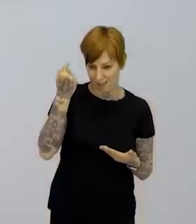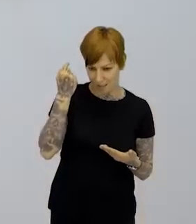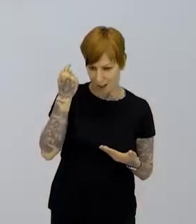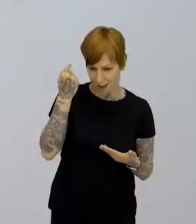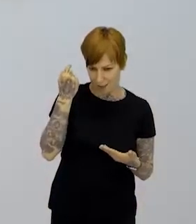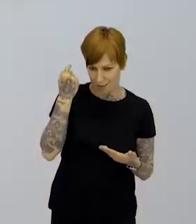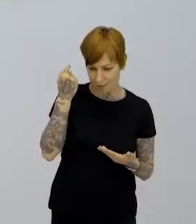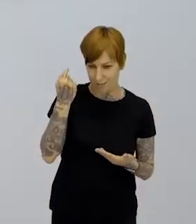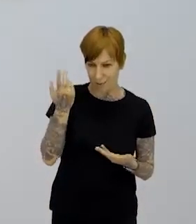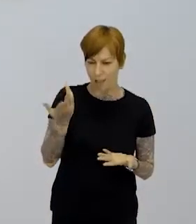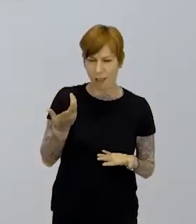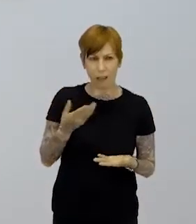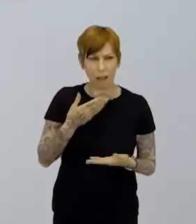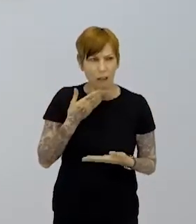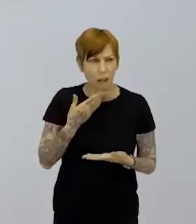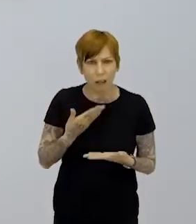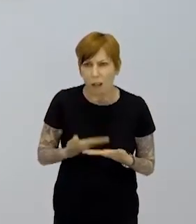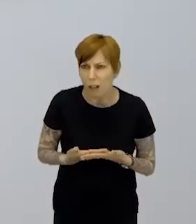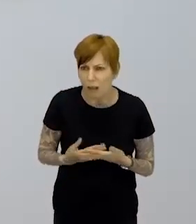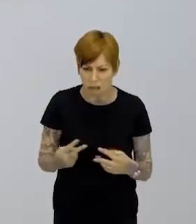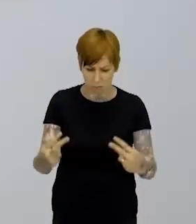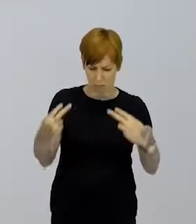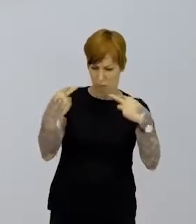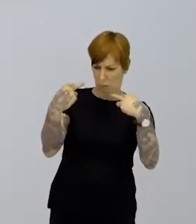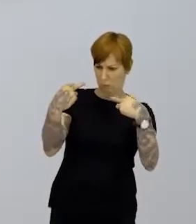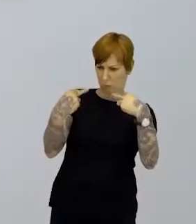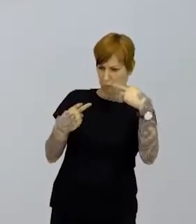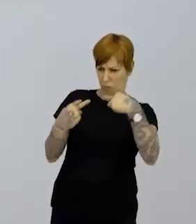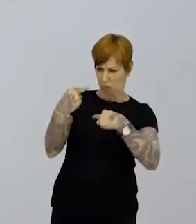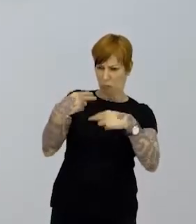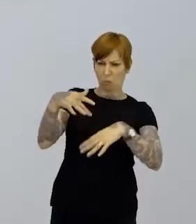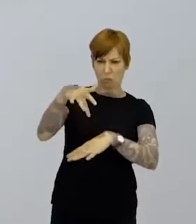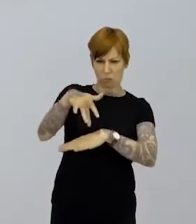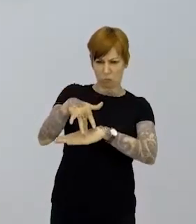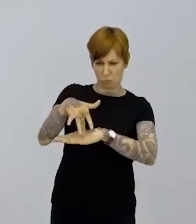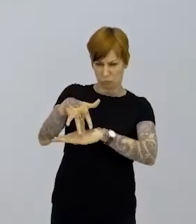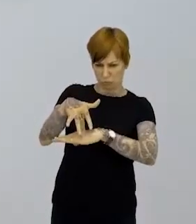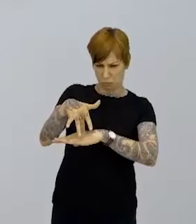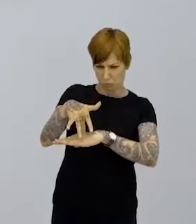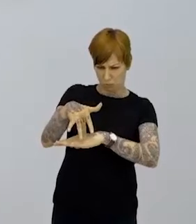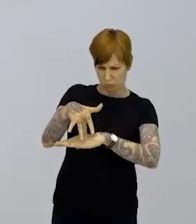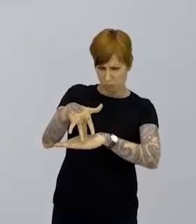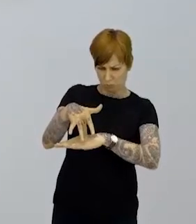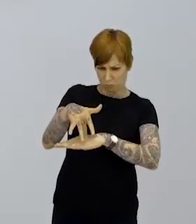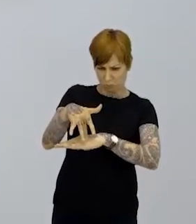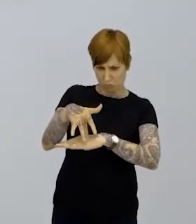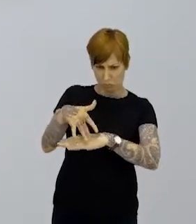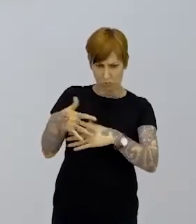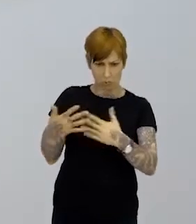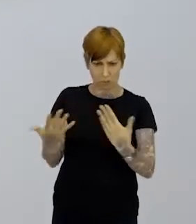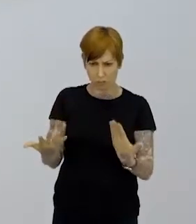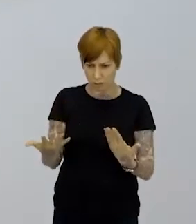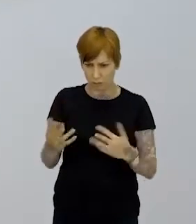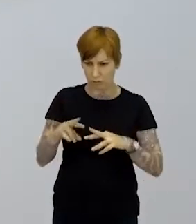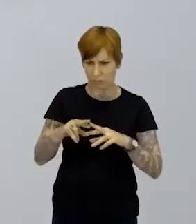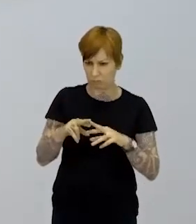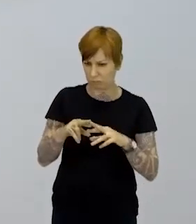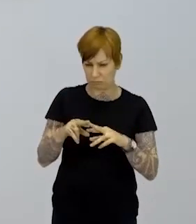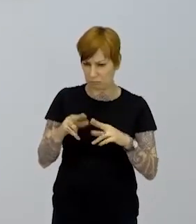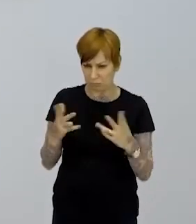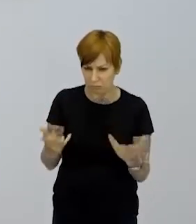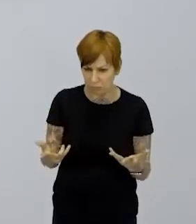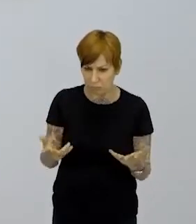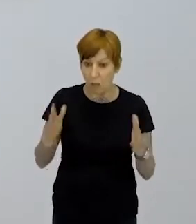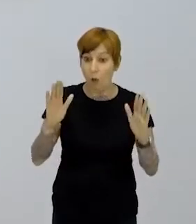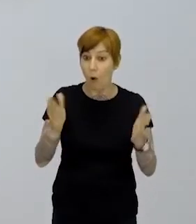chocante, que quebrava paradigmas, que era contra a cultura, o padrão esperado de uma época,